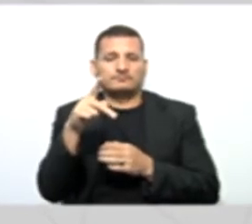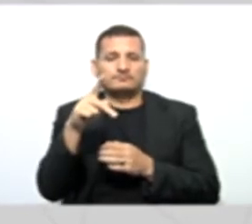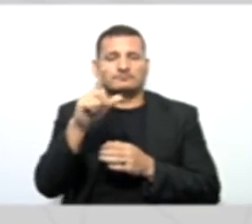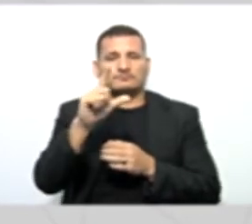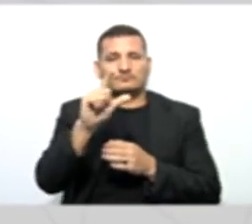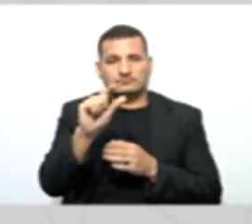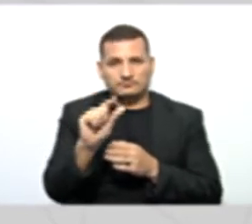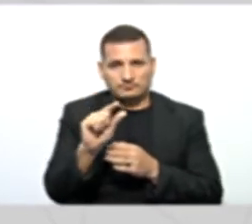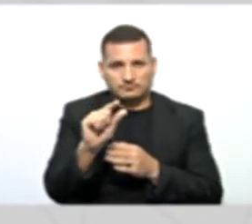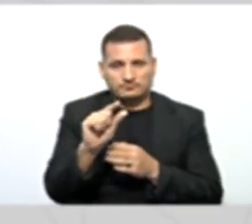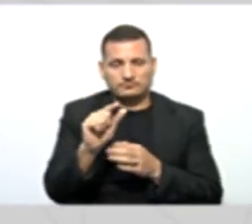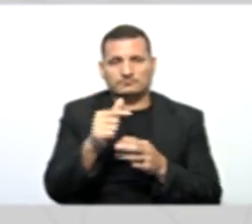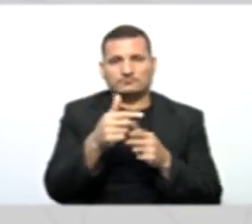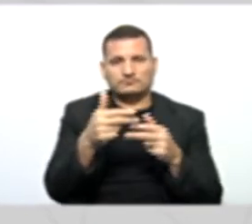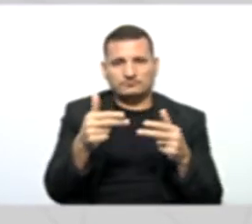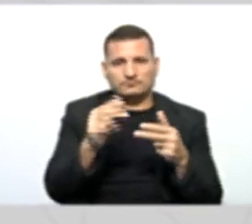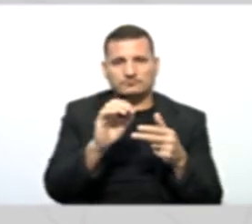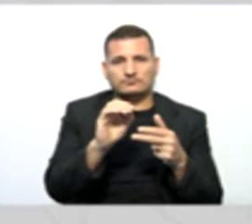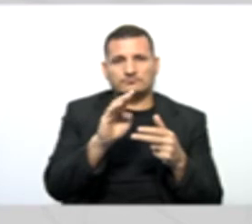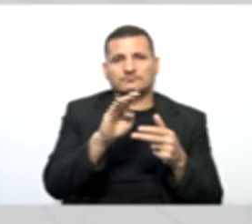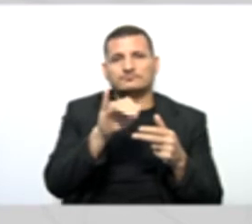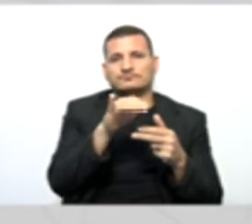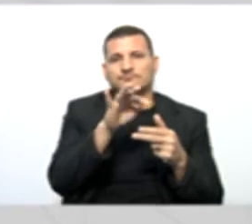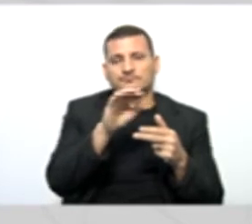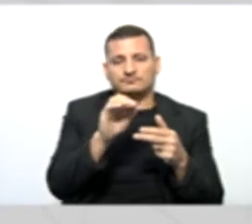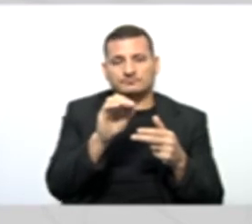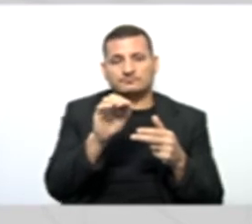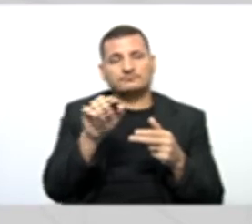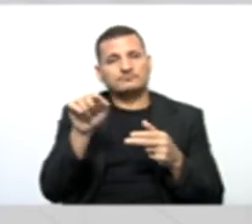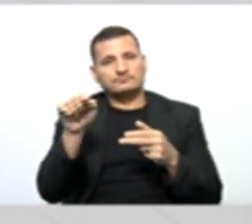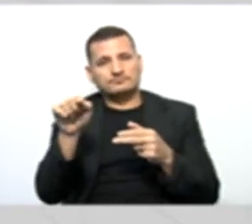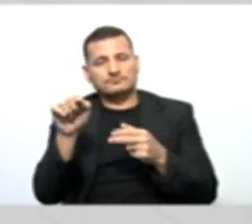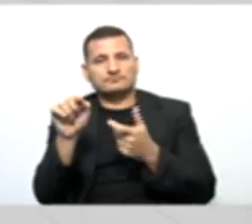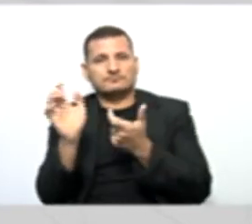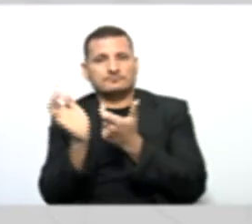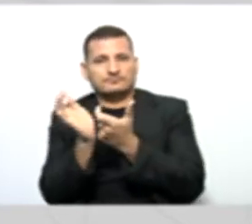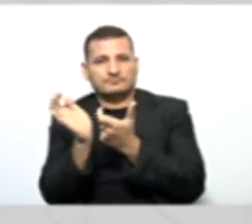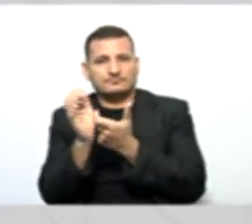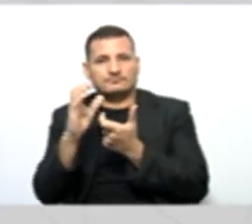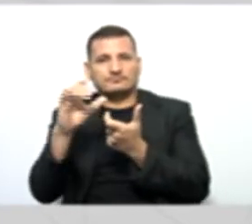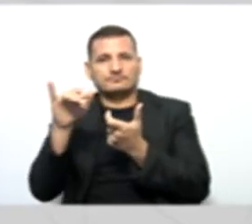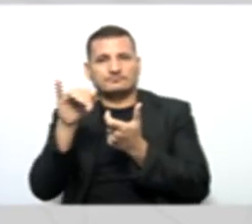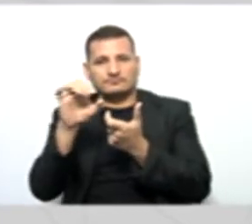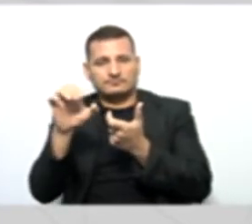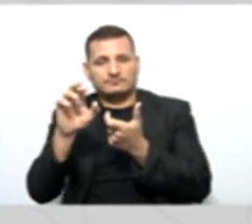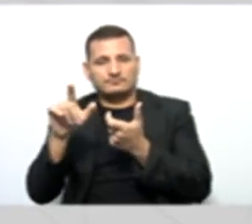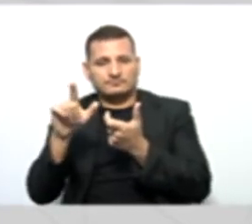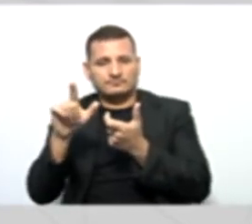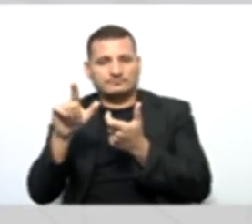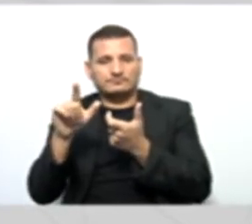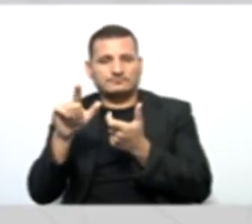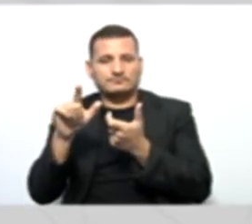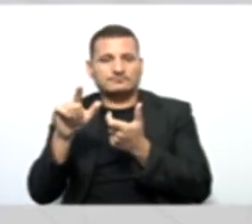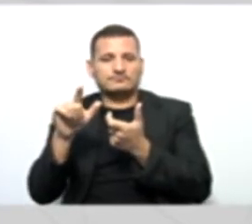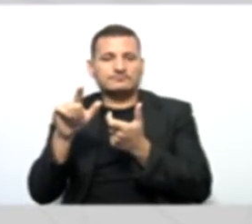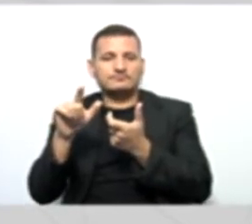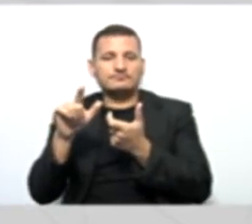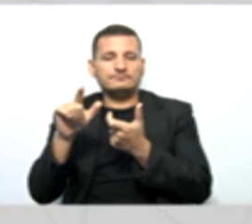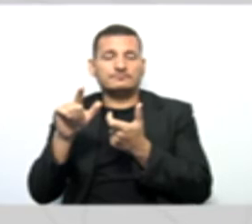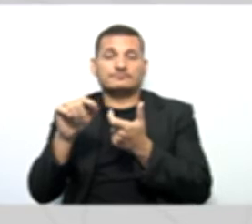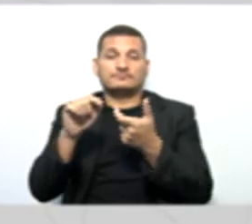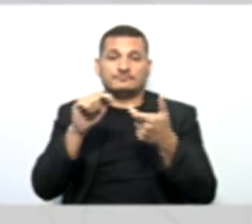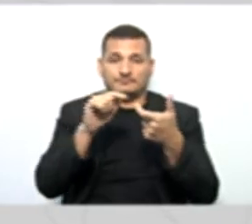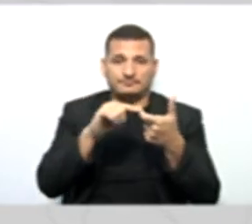nosso objeto. Diferente da nossa classe. Olha o que eu fiz. Eu disse que o meu objeto